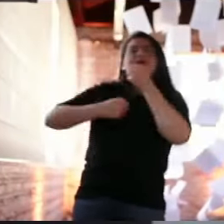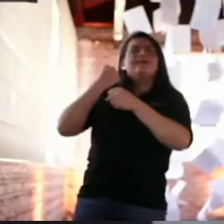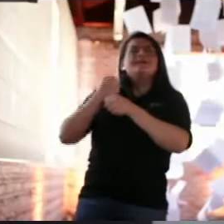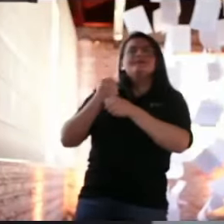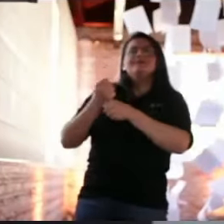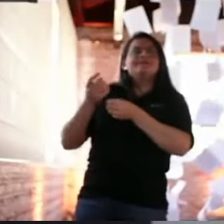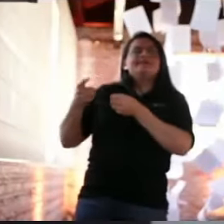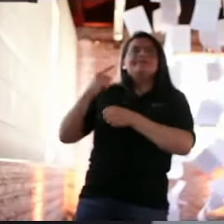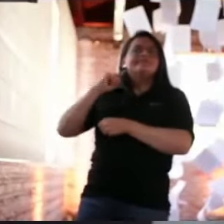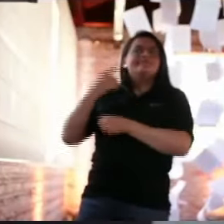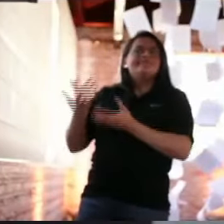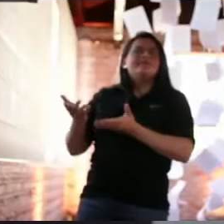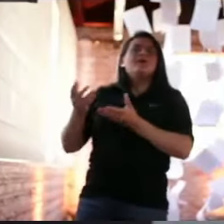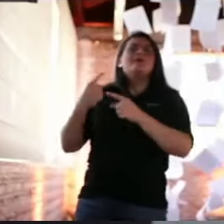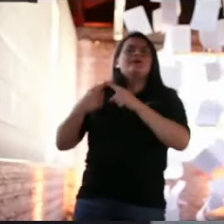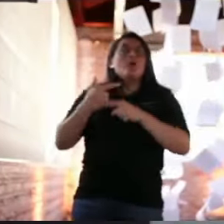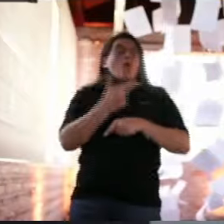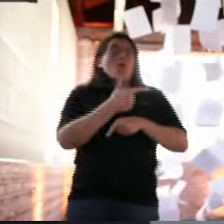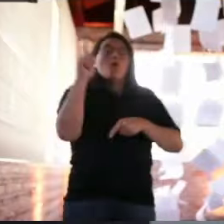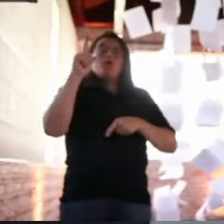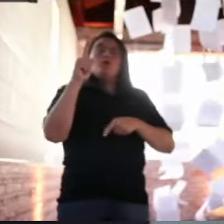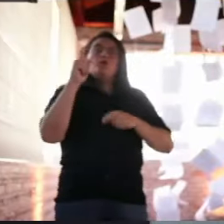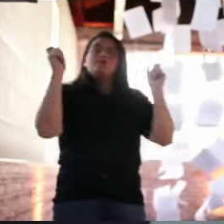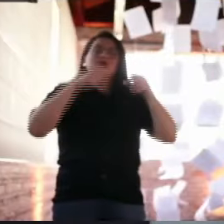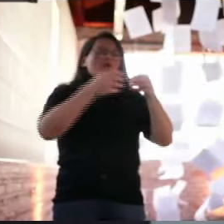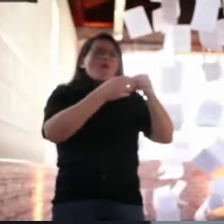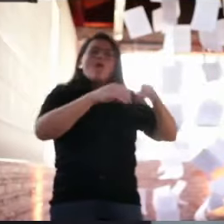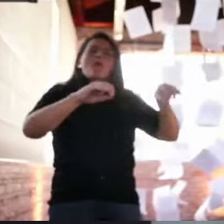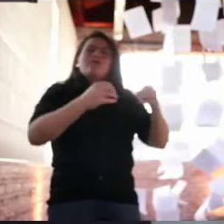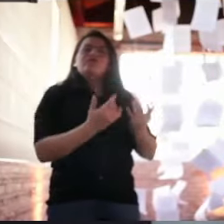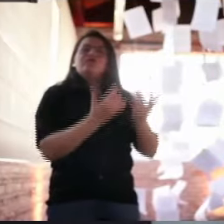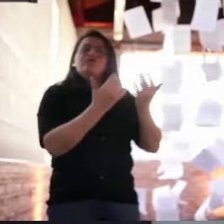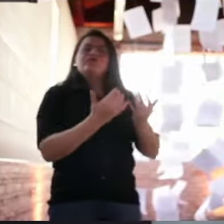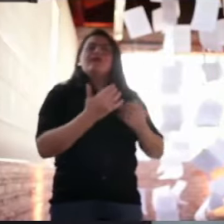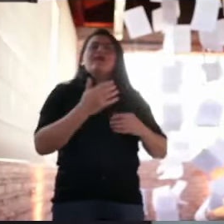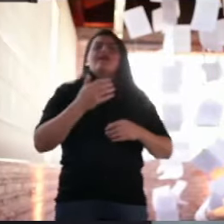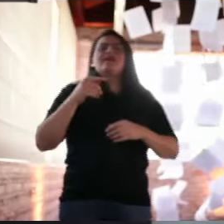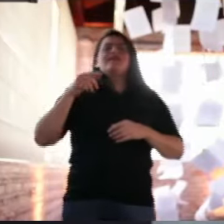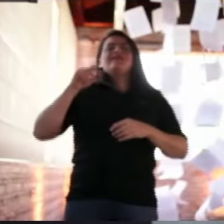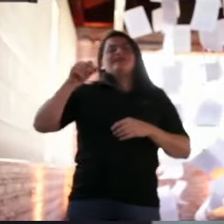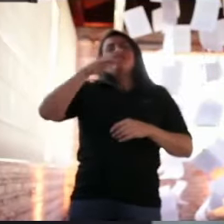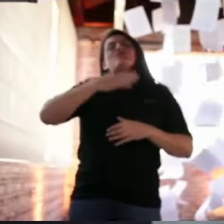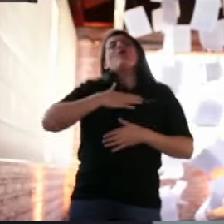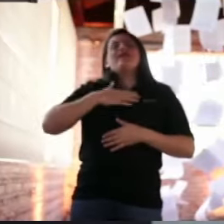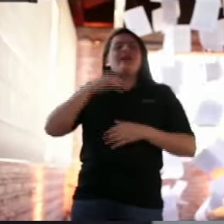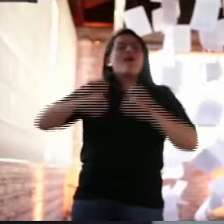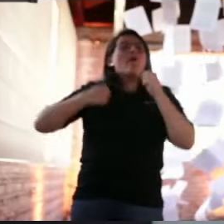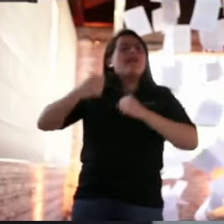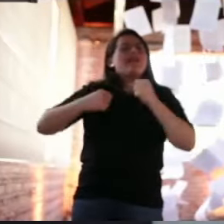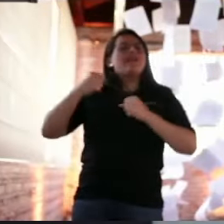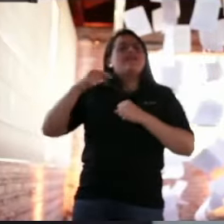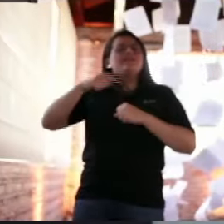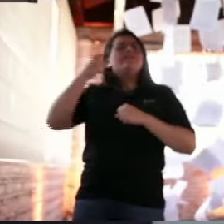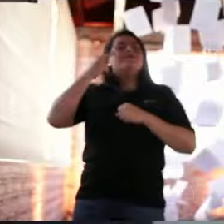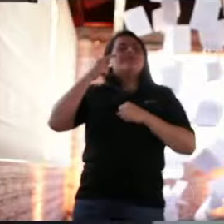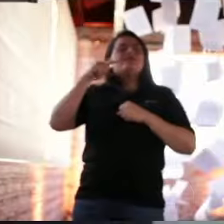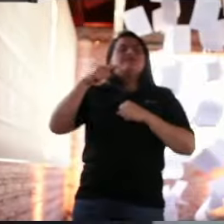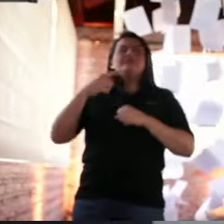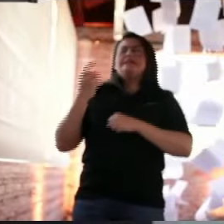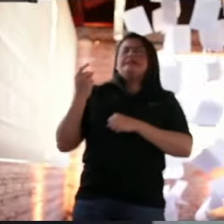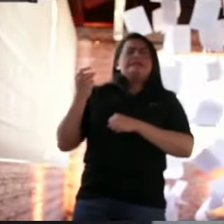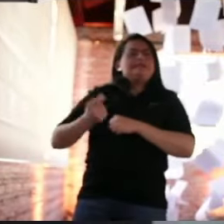frita ovo né Eu gosto de tênis de corrida quem gosta de correr vai entender o que ele tem eles que paga uma fortuna no